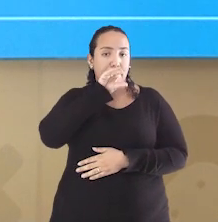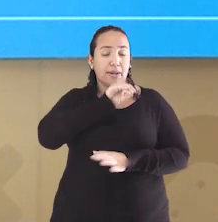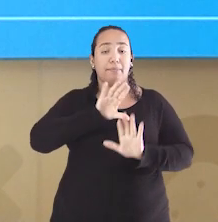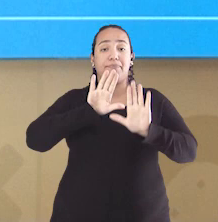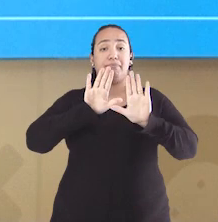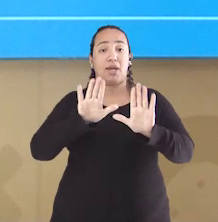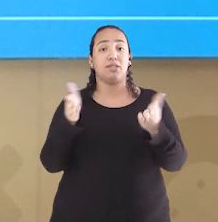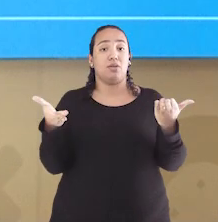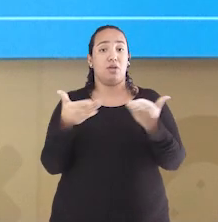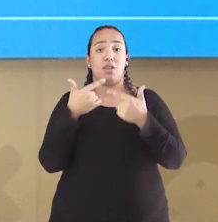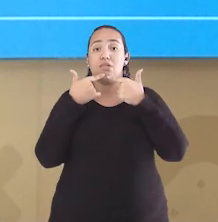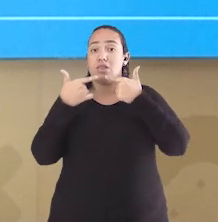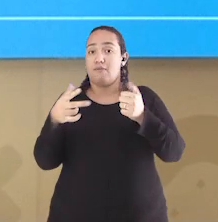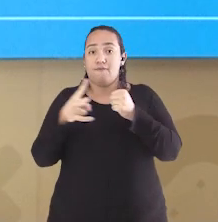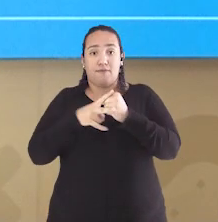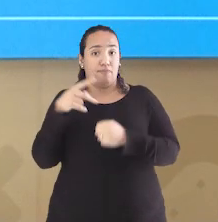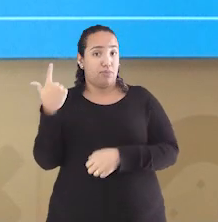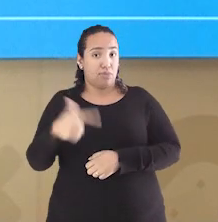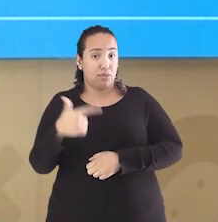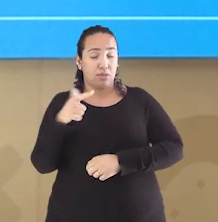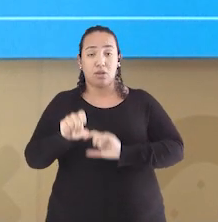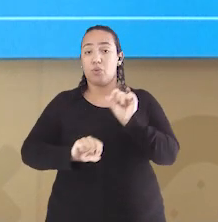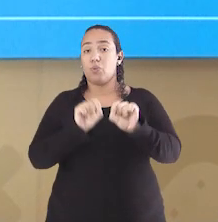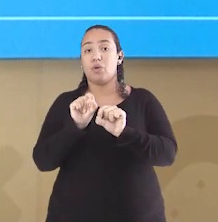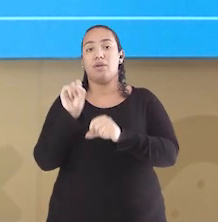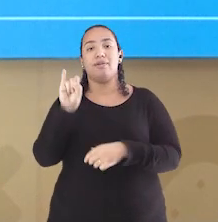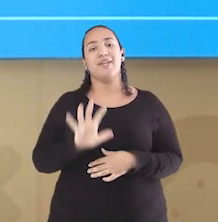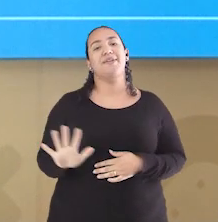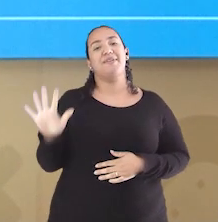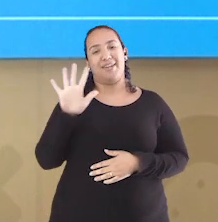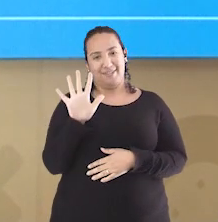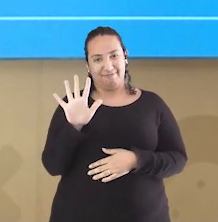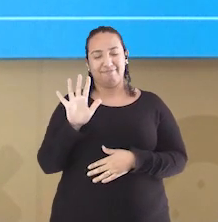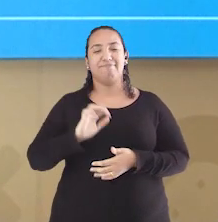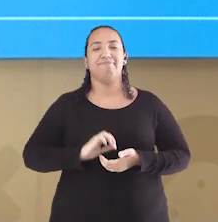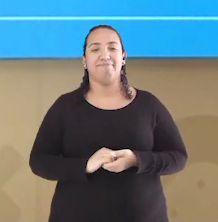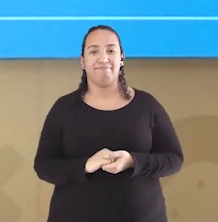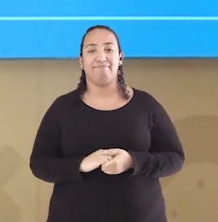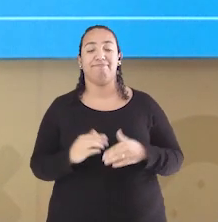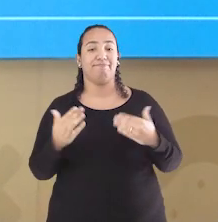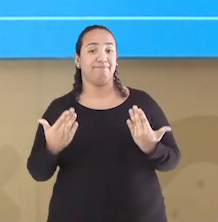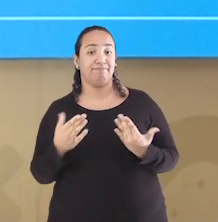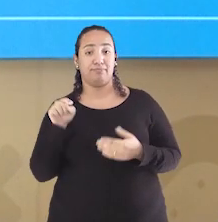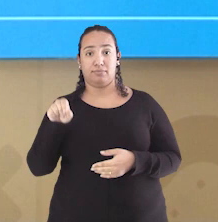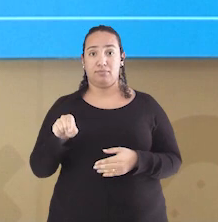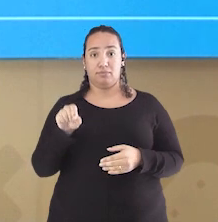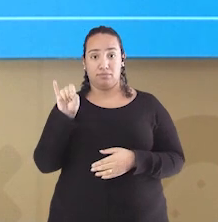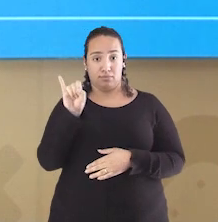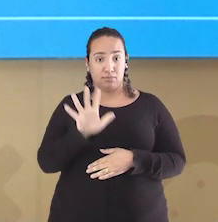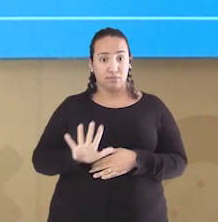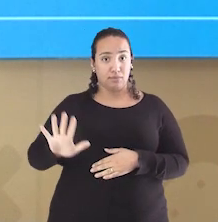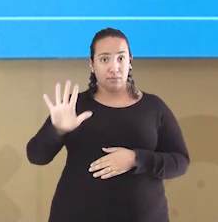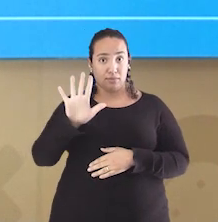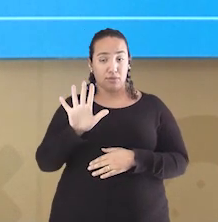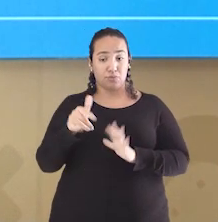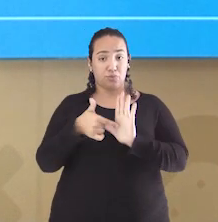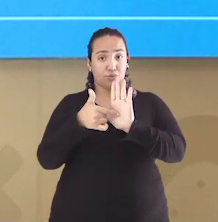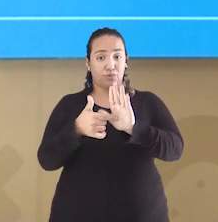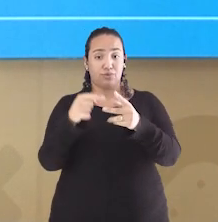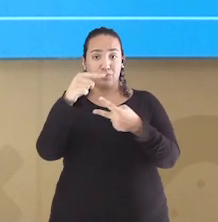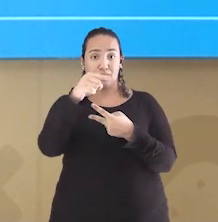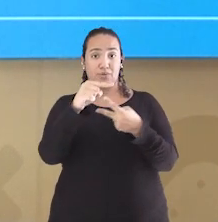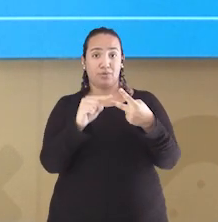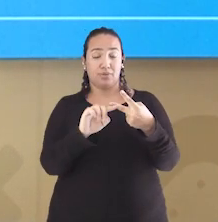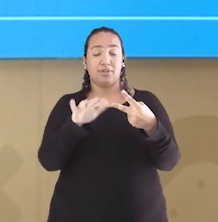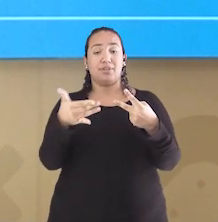Já a linguagem não verbal é o uso de imagens. Como nesse anúncio temos o uso das duas, a